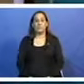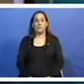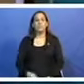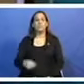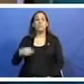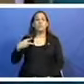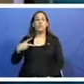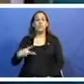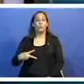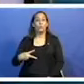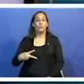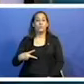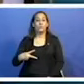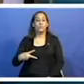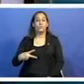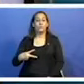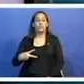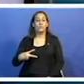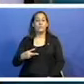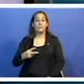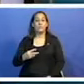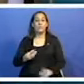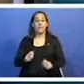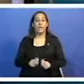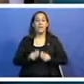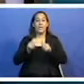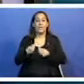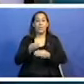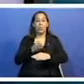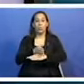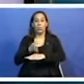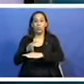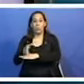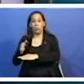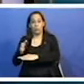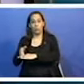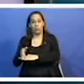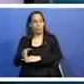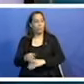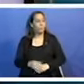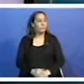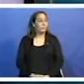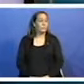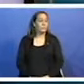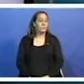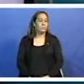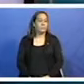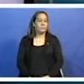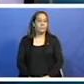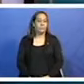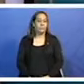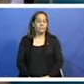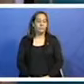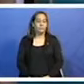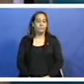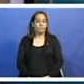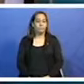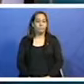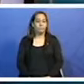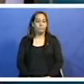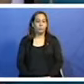e distribuiu os convites. Então, de cima do 1, nós vamos anotar o número